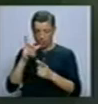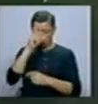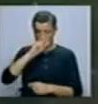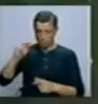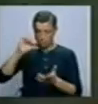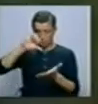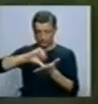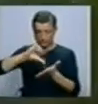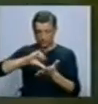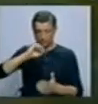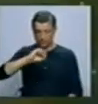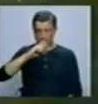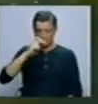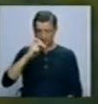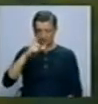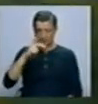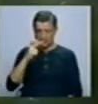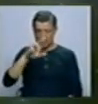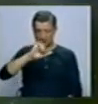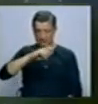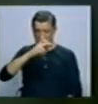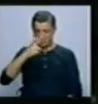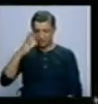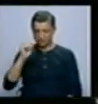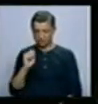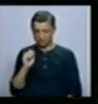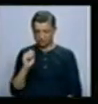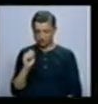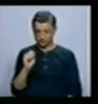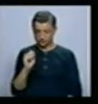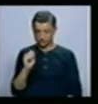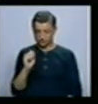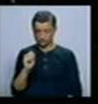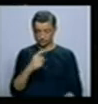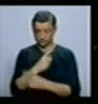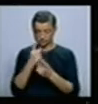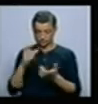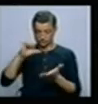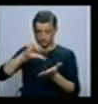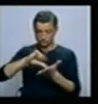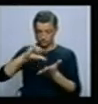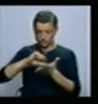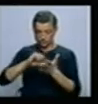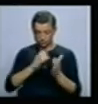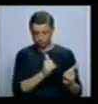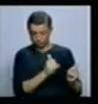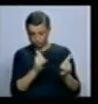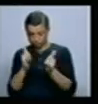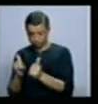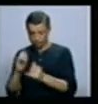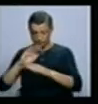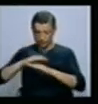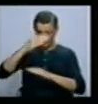das galáxias, que é maior que aquilo que é esperado. Ou seja, à medida que nós vamos caminhando do centro das galáxias para as regiões mais exteriores, a velocidade